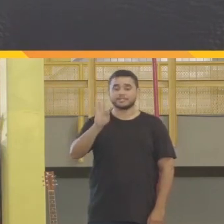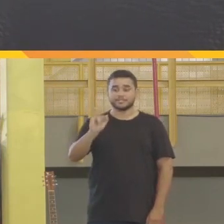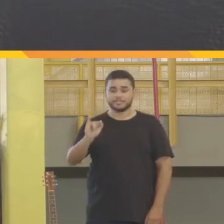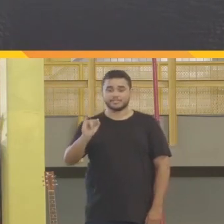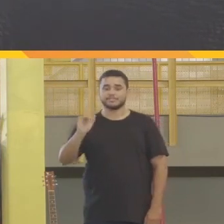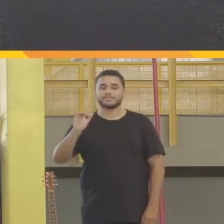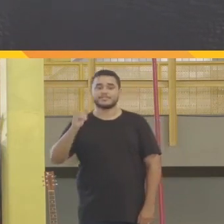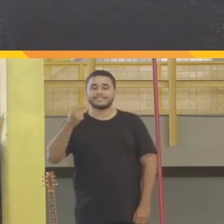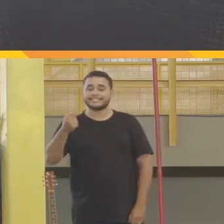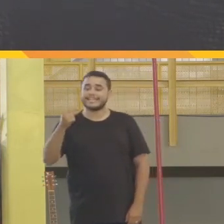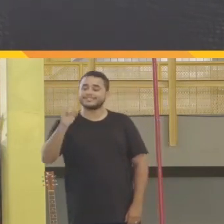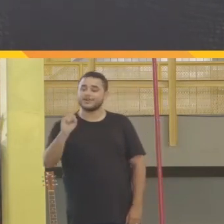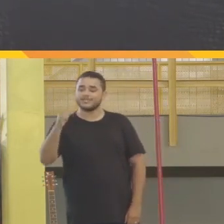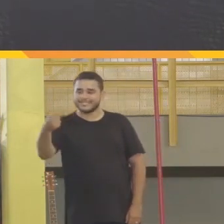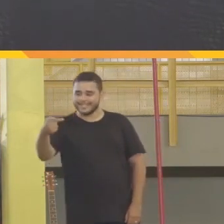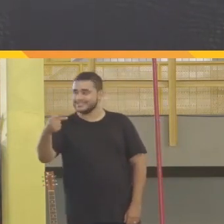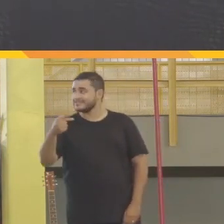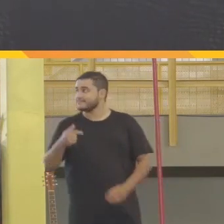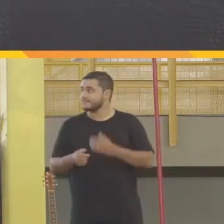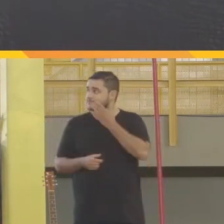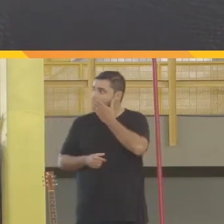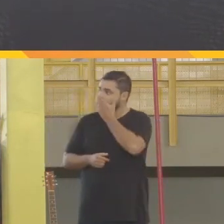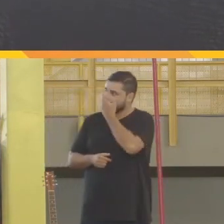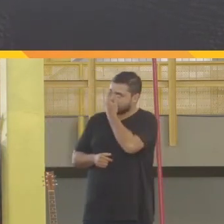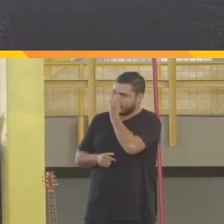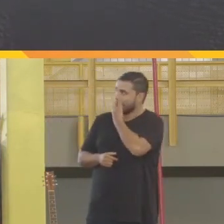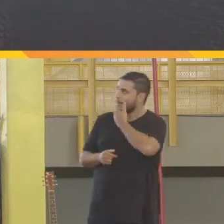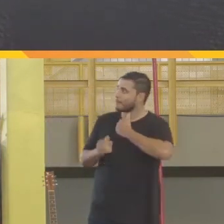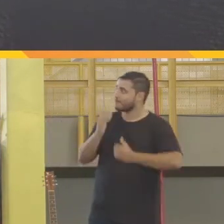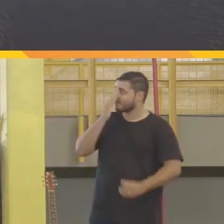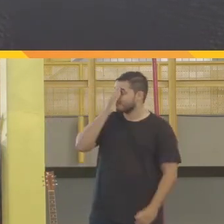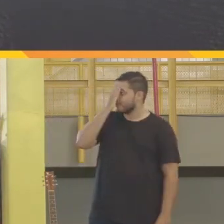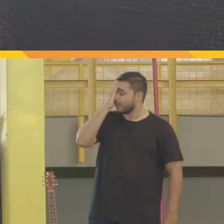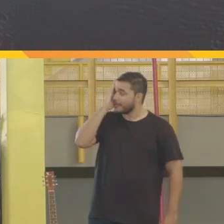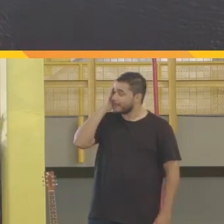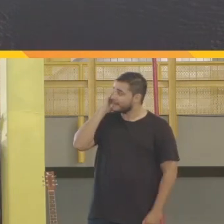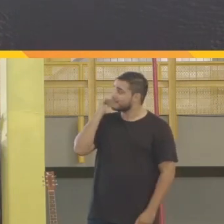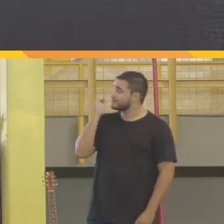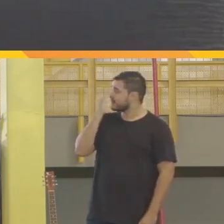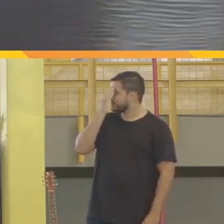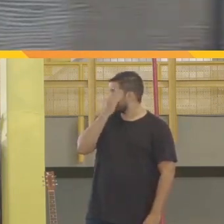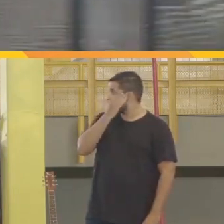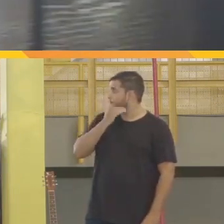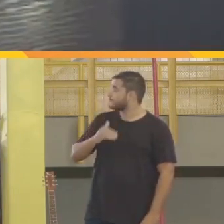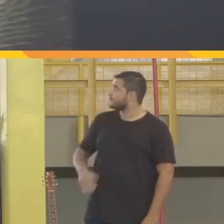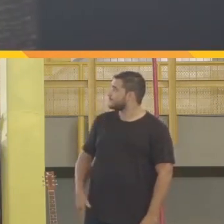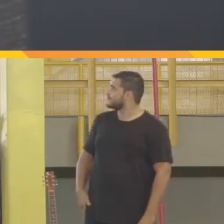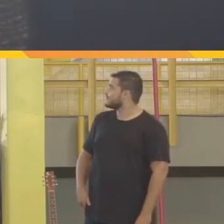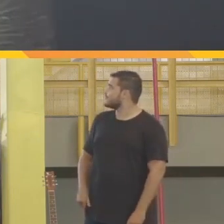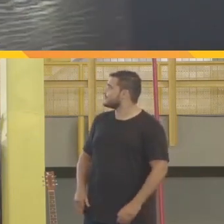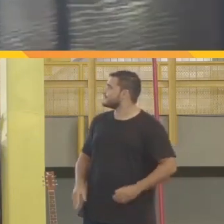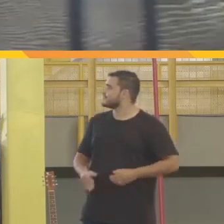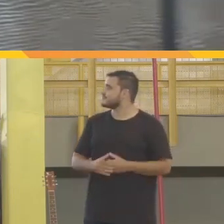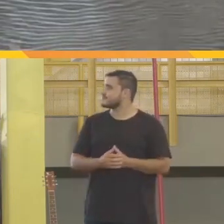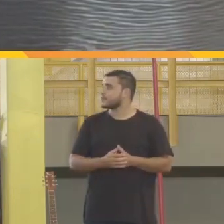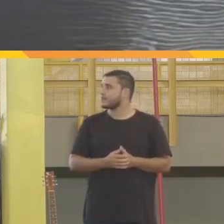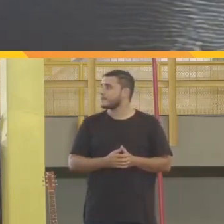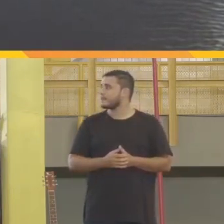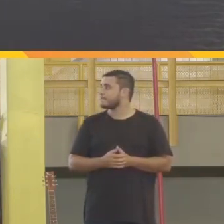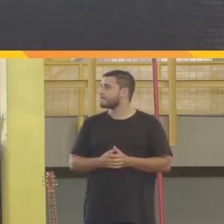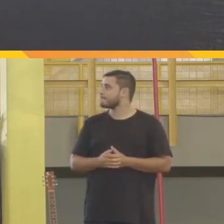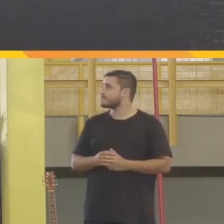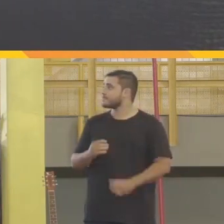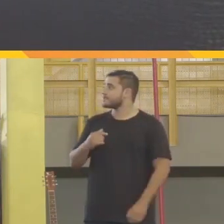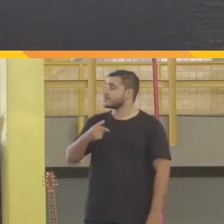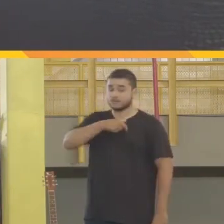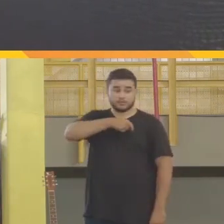teu ouvido. E o Cavalcante dele é com I, tá? Tiago com TH e Cavalcante com I, por favor. E o da